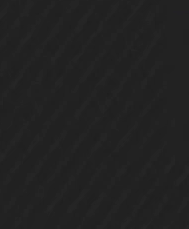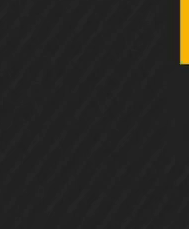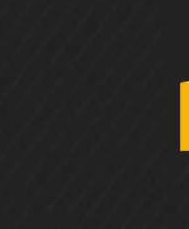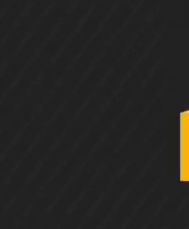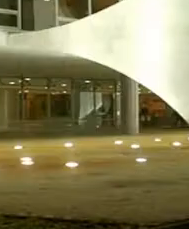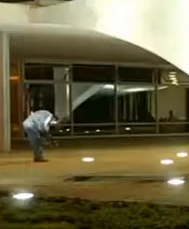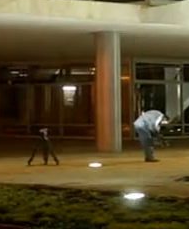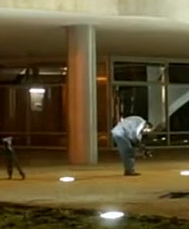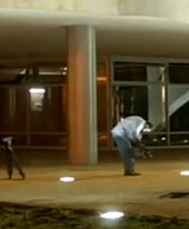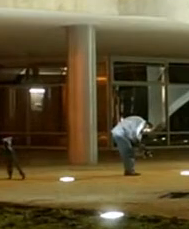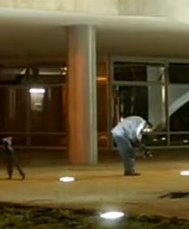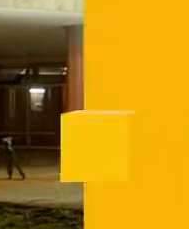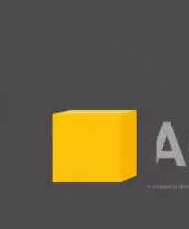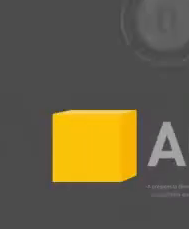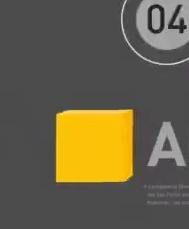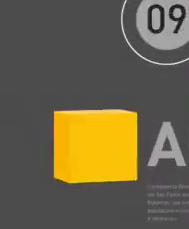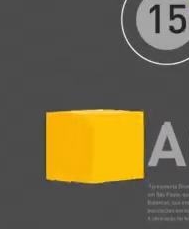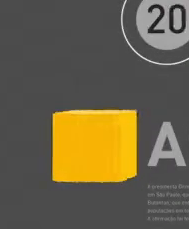ae